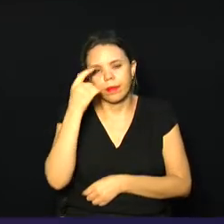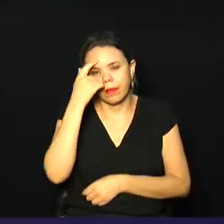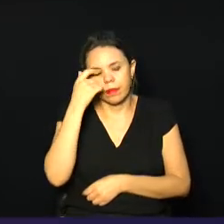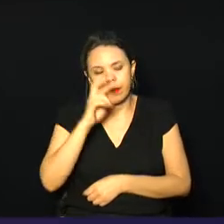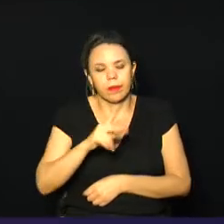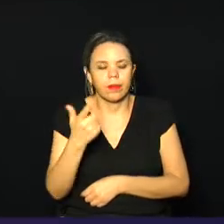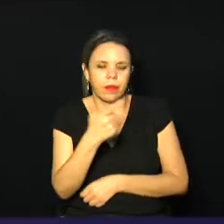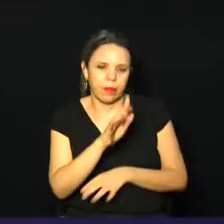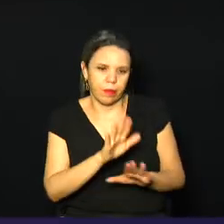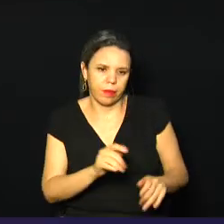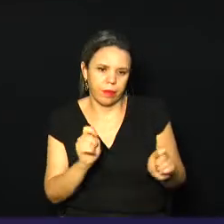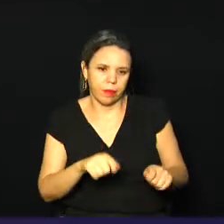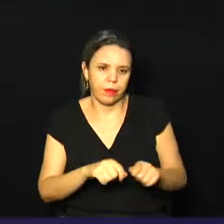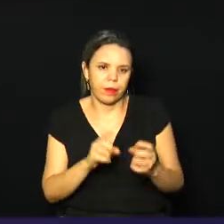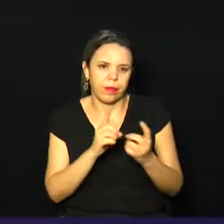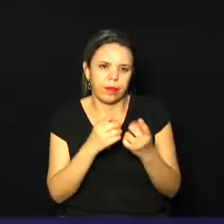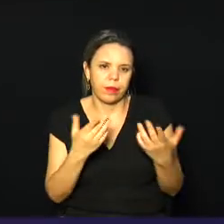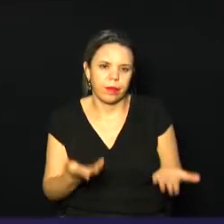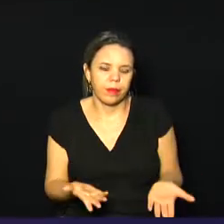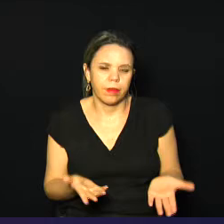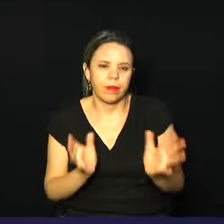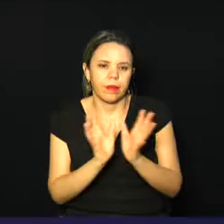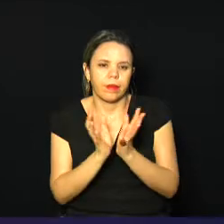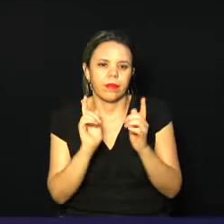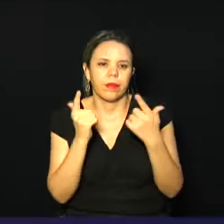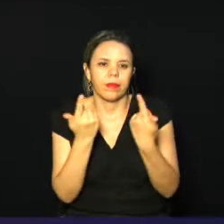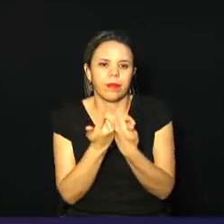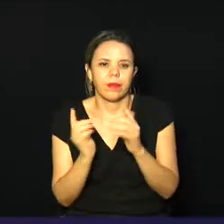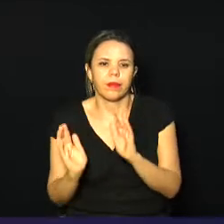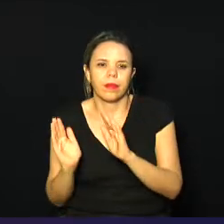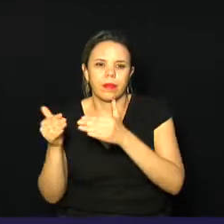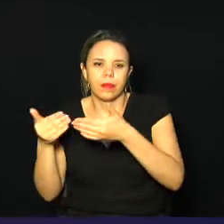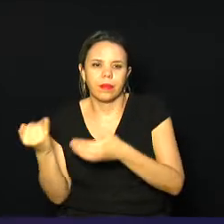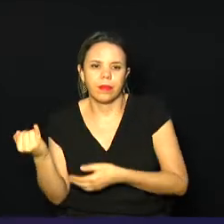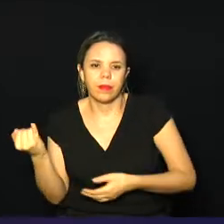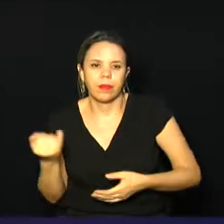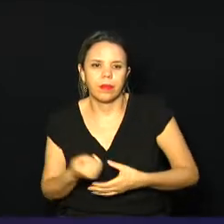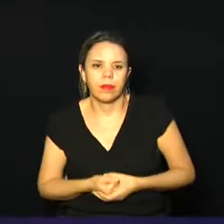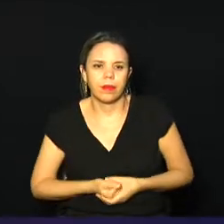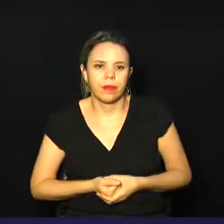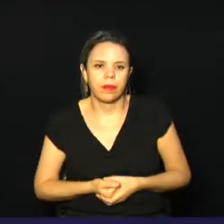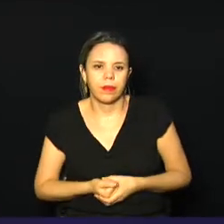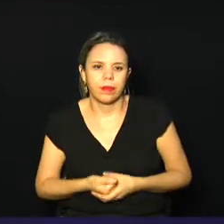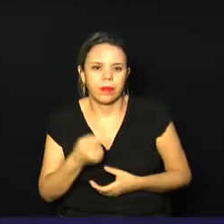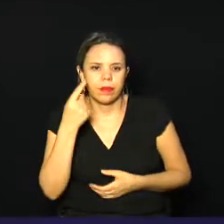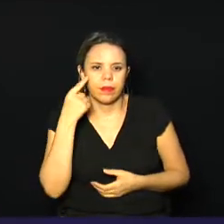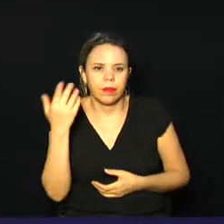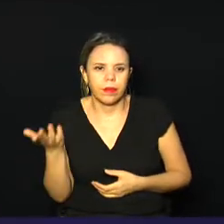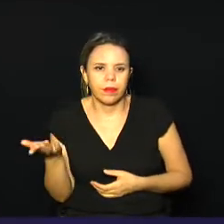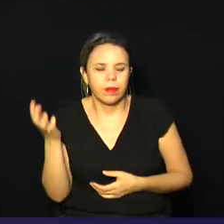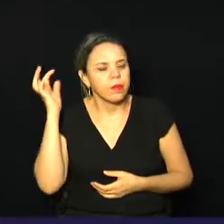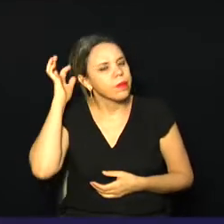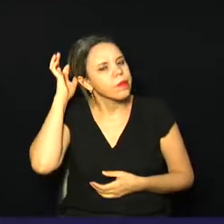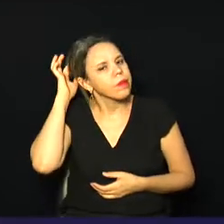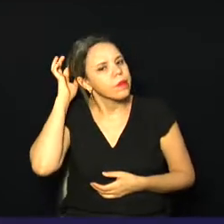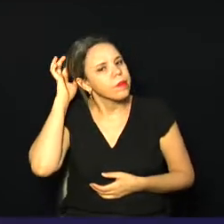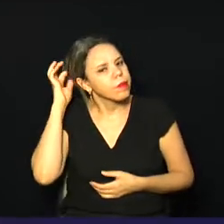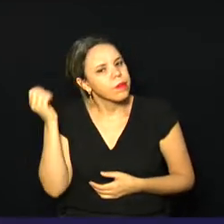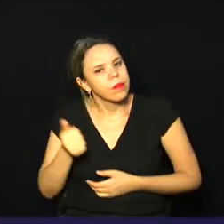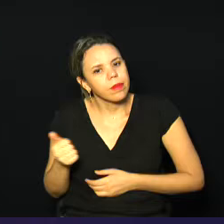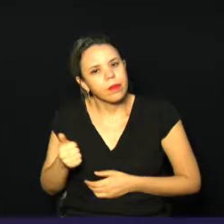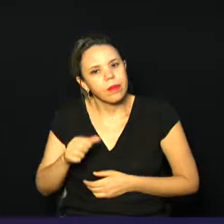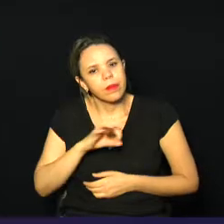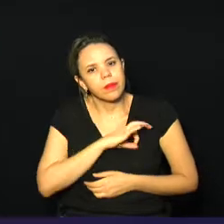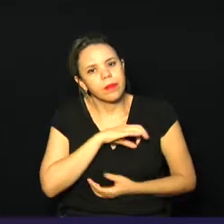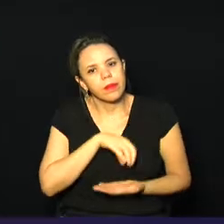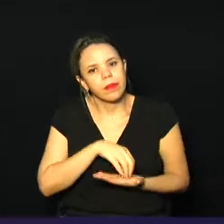que as outras não possam atender, né? Mas uma equipe focada é importante. Vejam que aqui a primeira Delegacia da